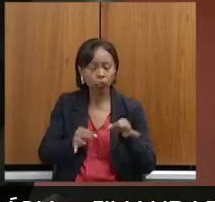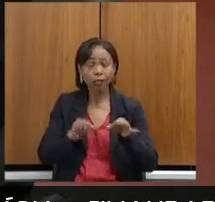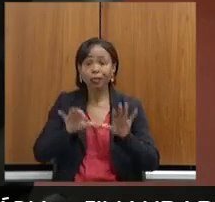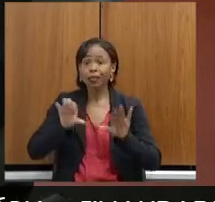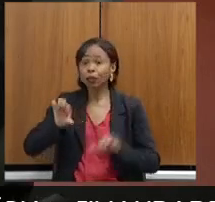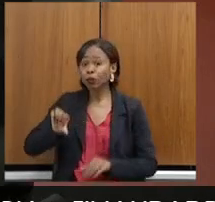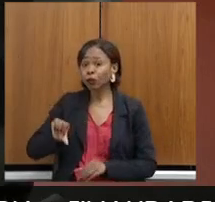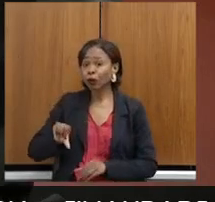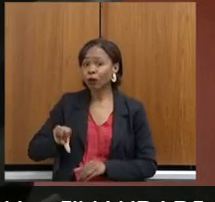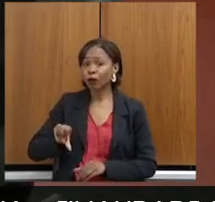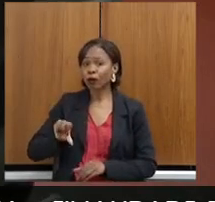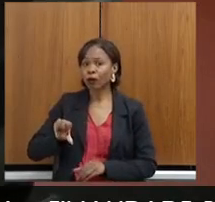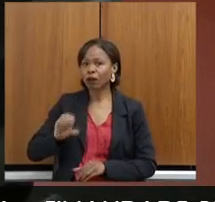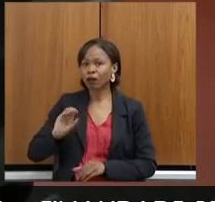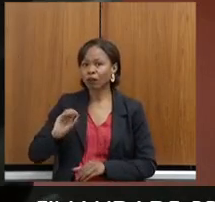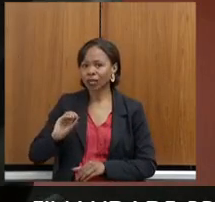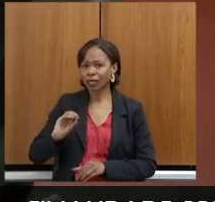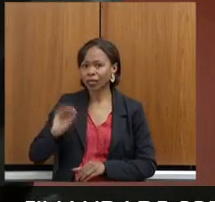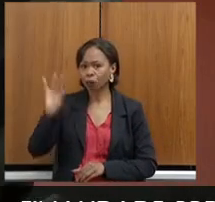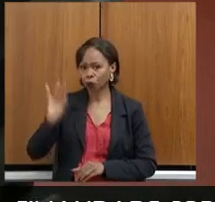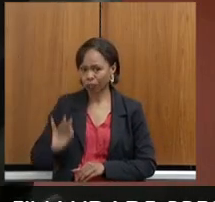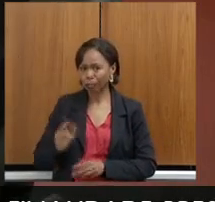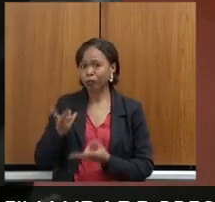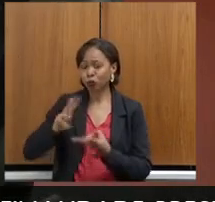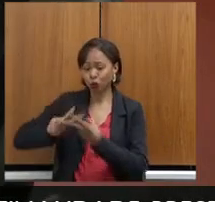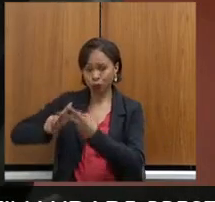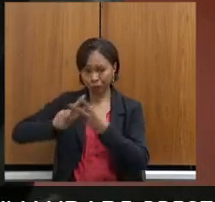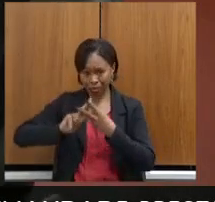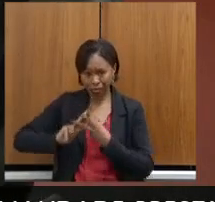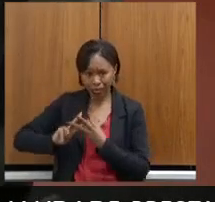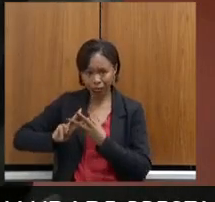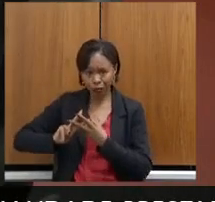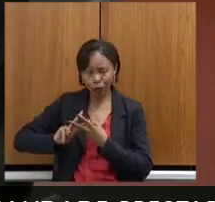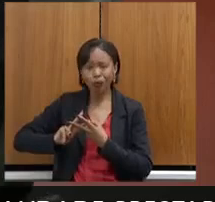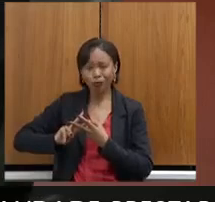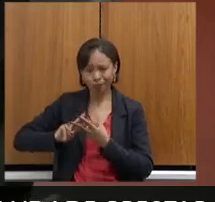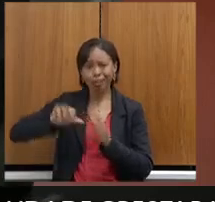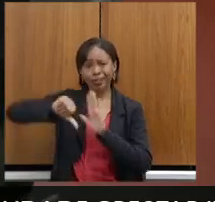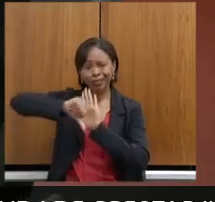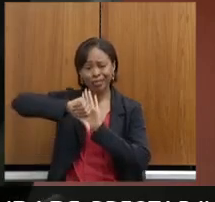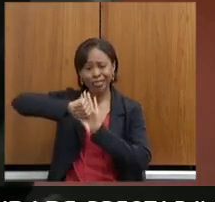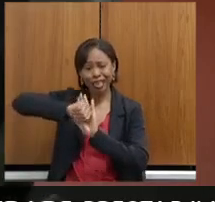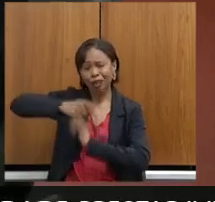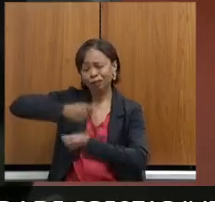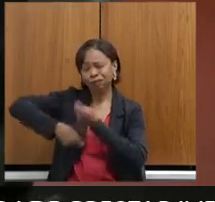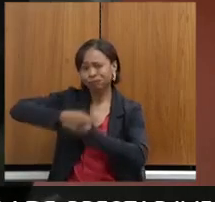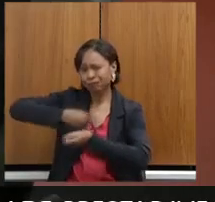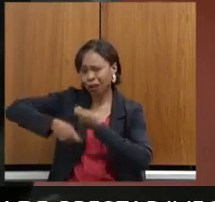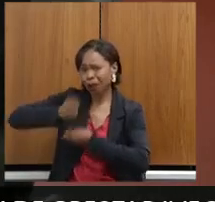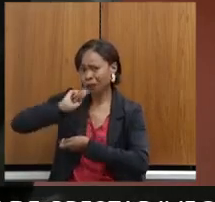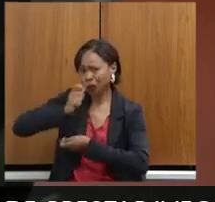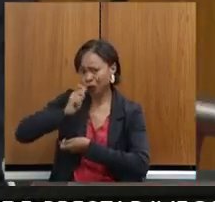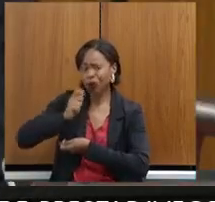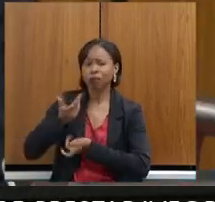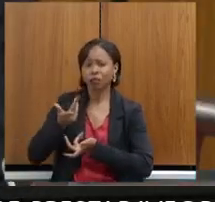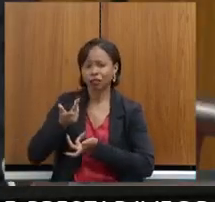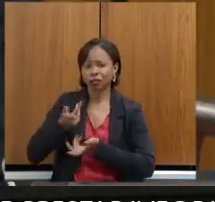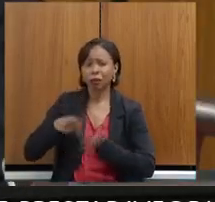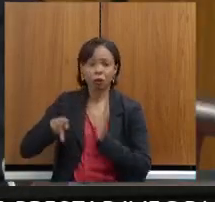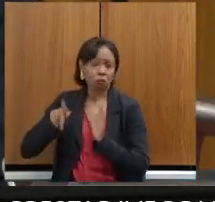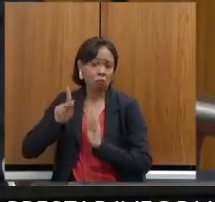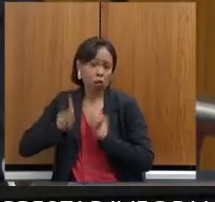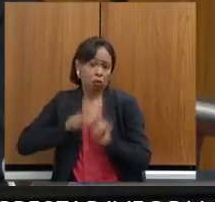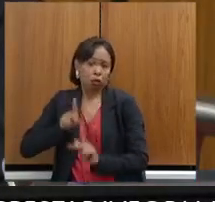porcento dos presos a pedir a grade envolvido com tráfico de drogas em do Rio de Janeiro gente aquele lugar ali